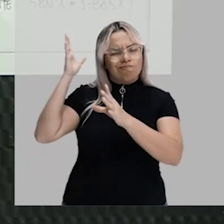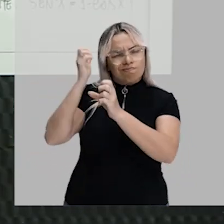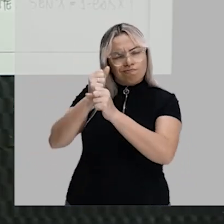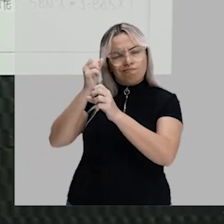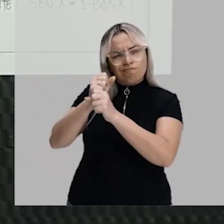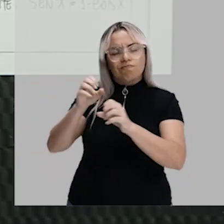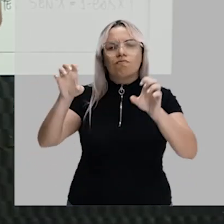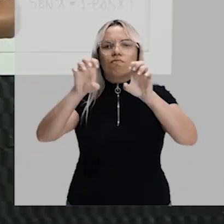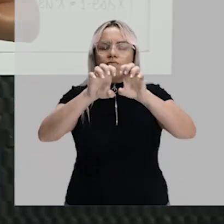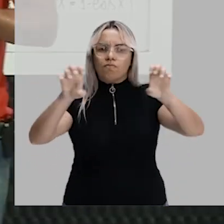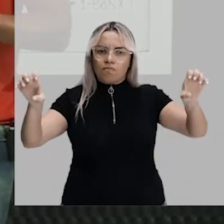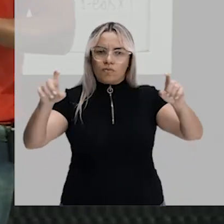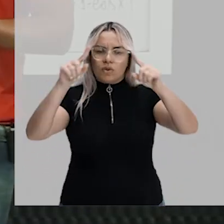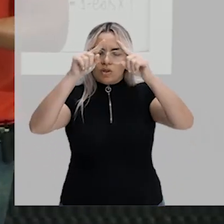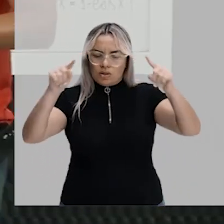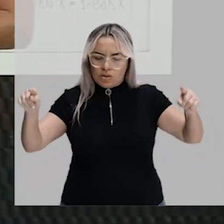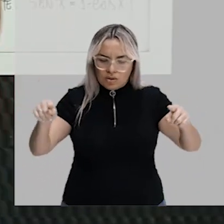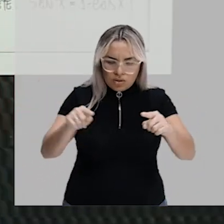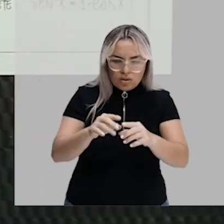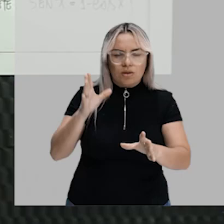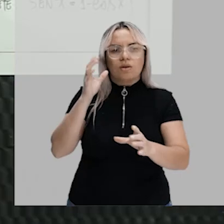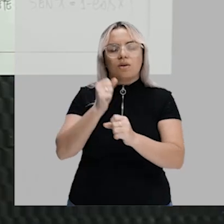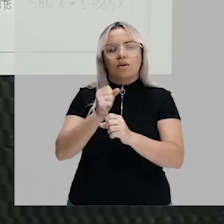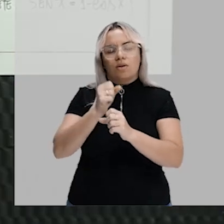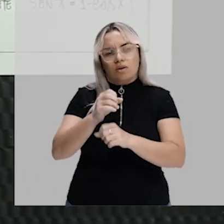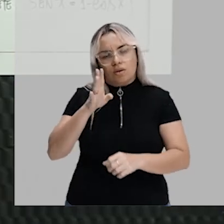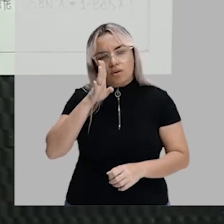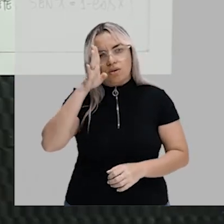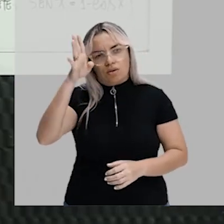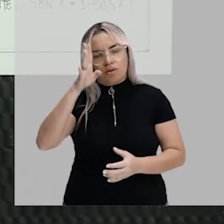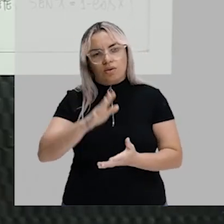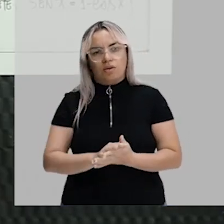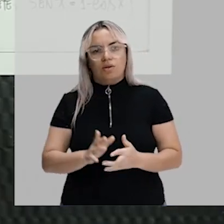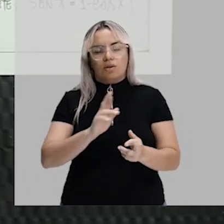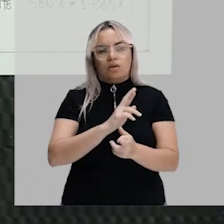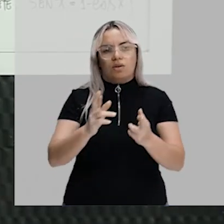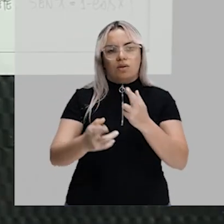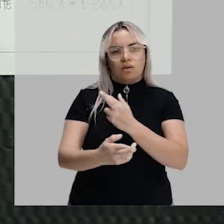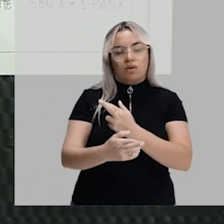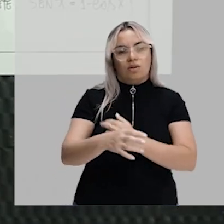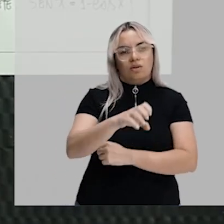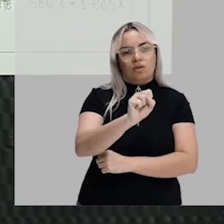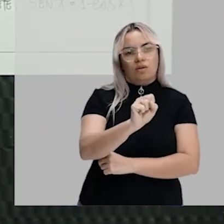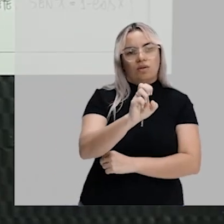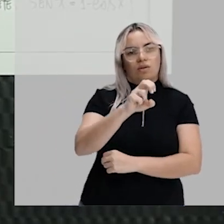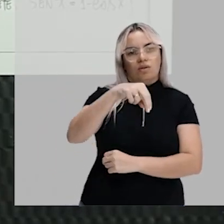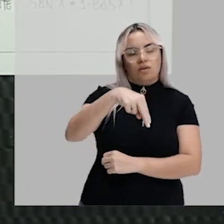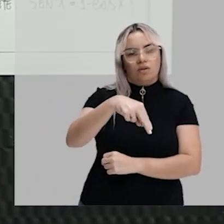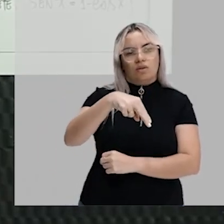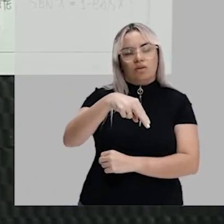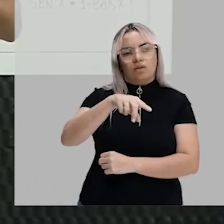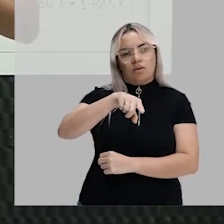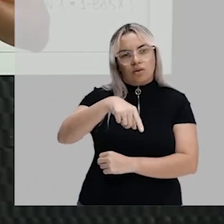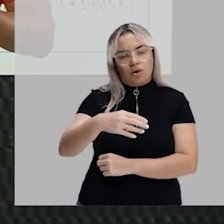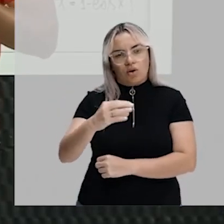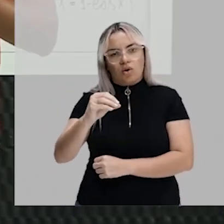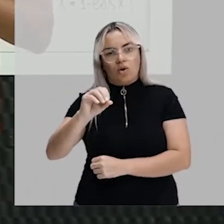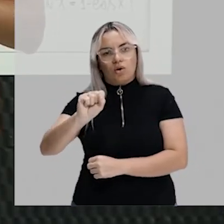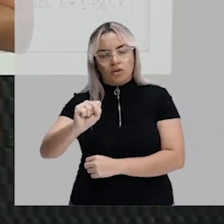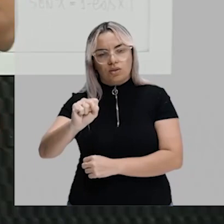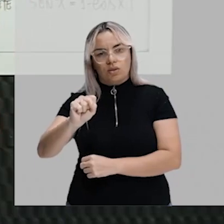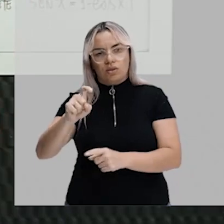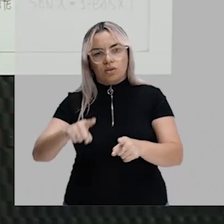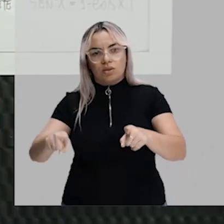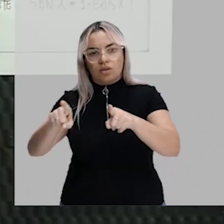eh trigonométricas principais né são aquelas que envolvem seno aquelas que envolvem cosseno e aquelas que